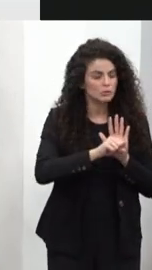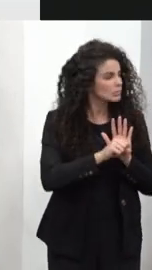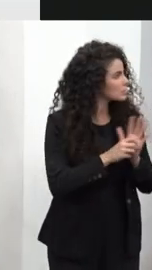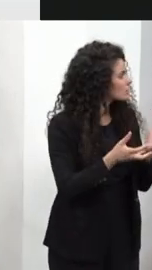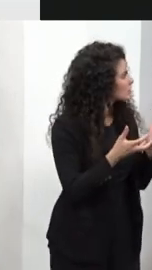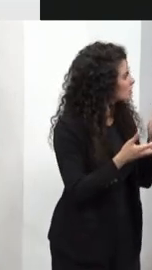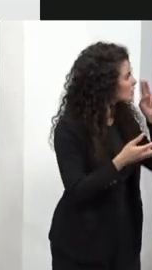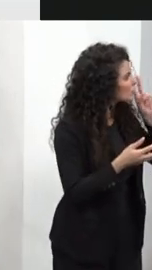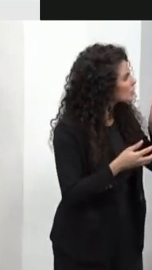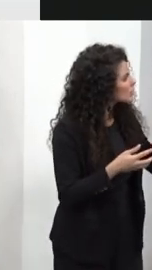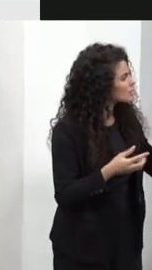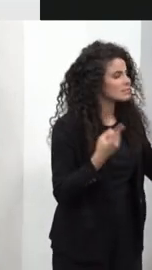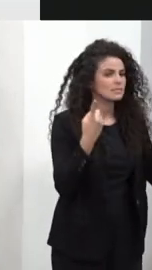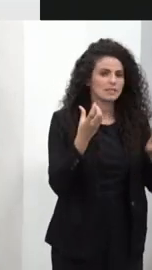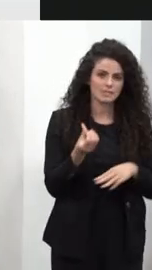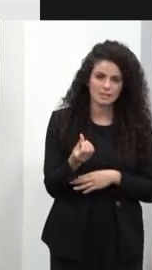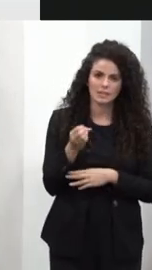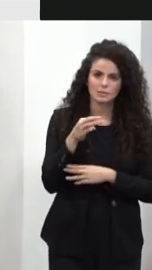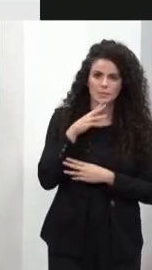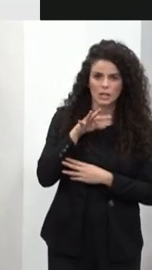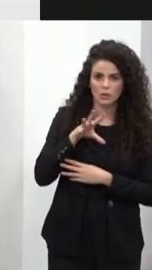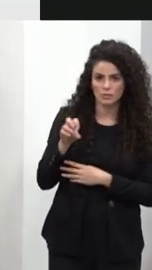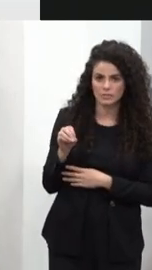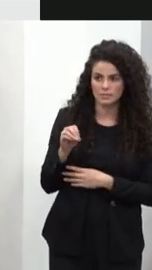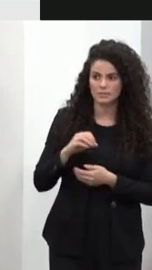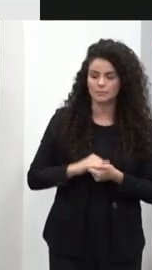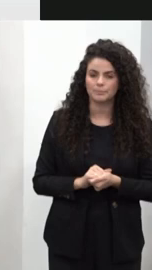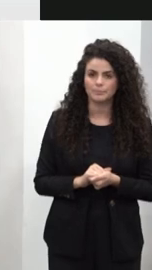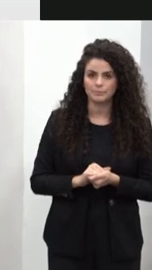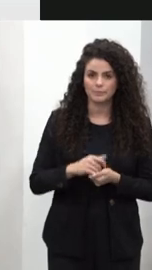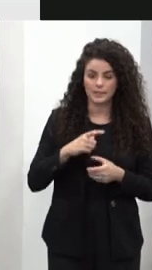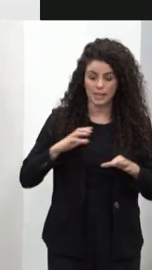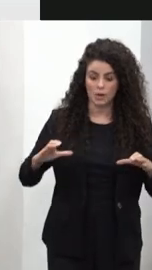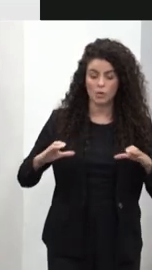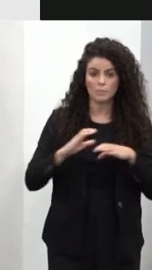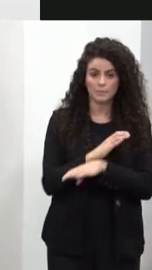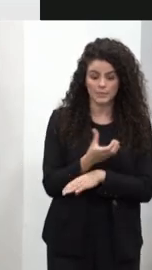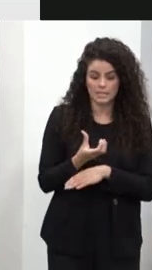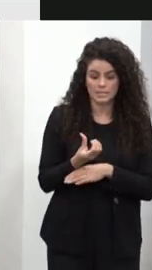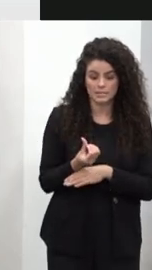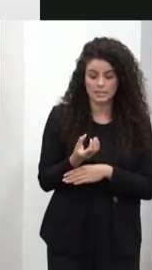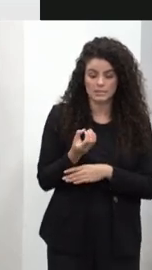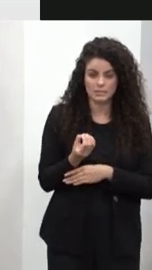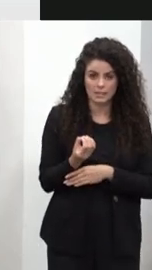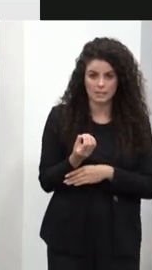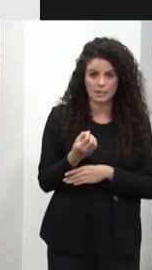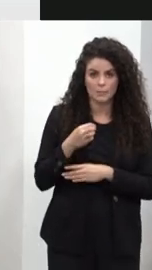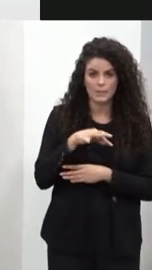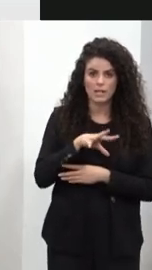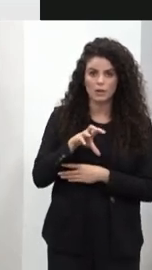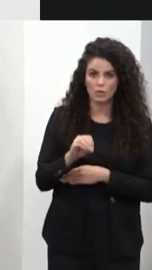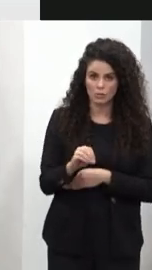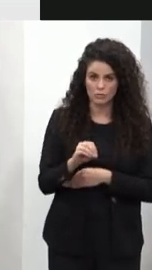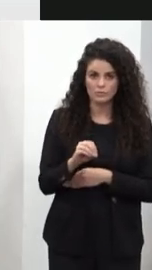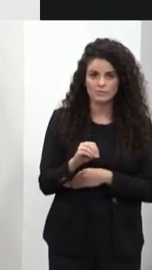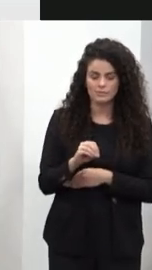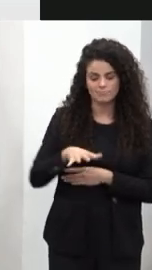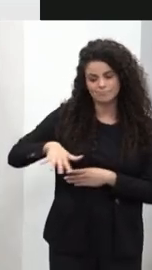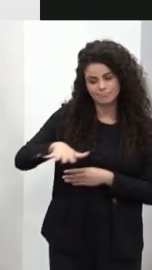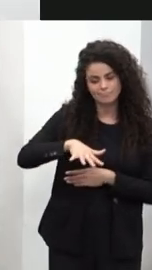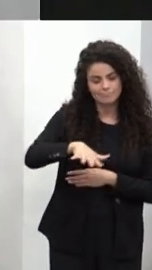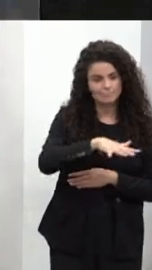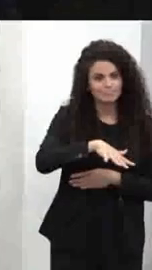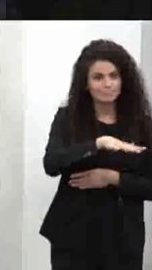creio que 18 me 16 milhões 16 milhões e totalizando então ali 60 milhões distribuídos para essas áreas no contexto aí